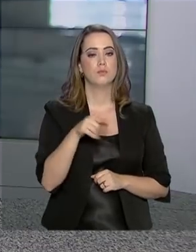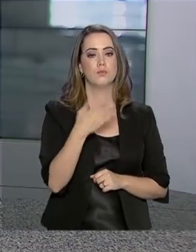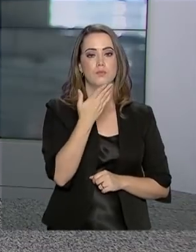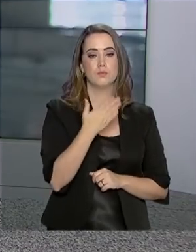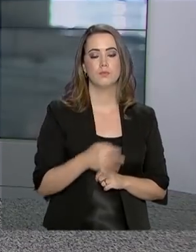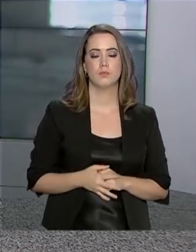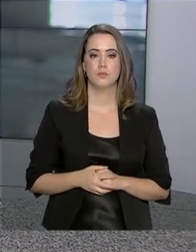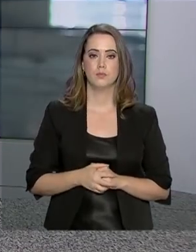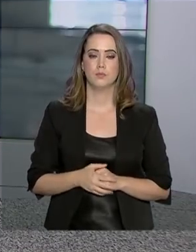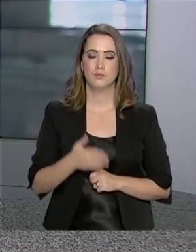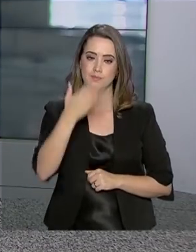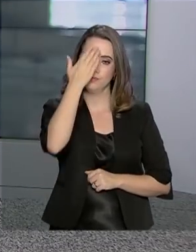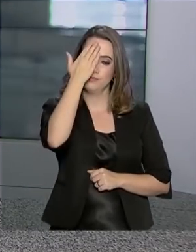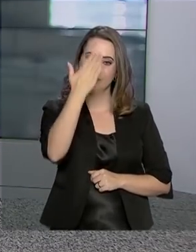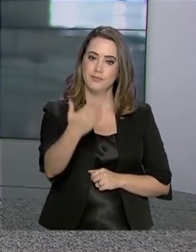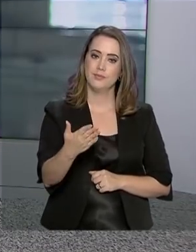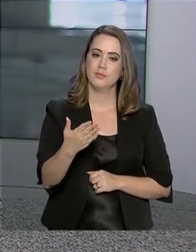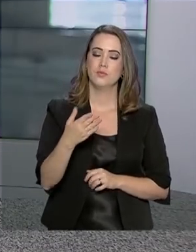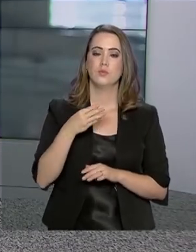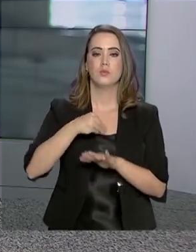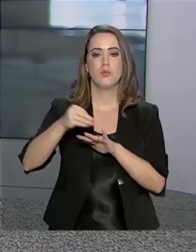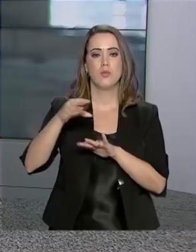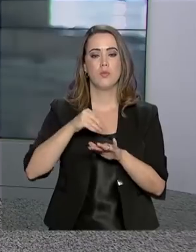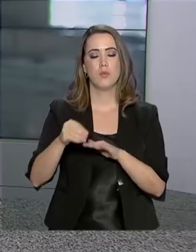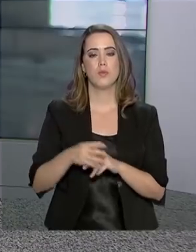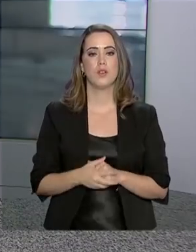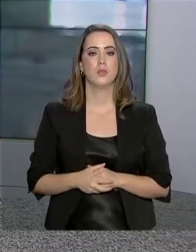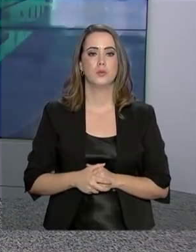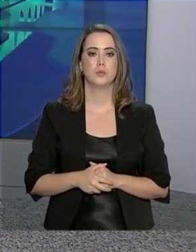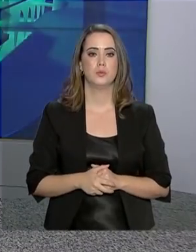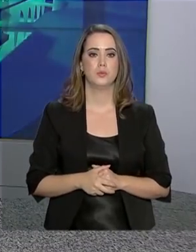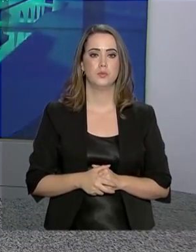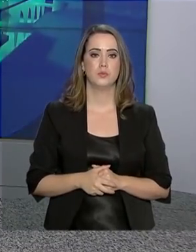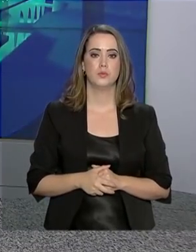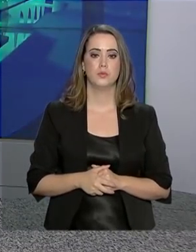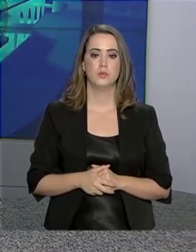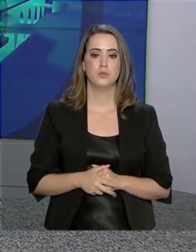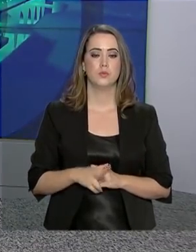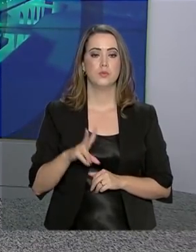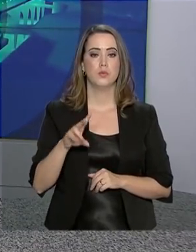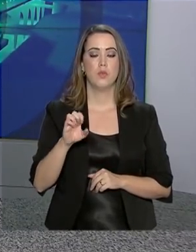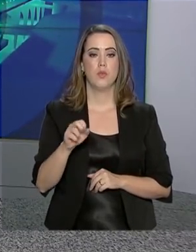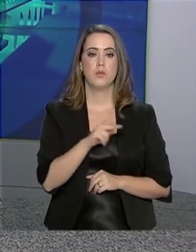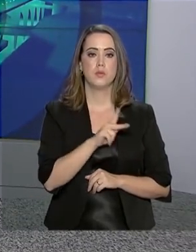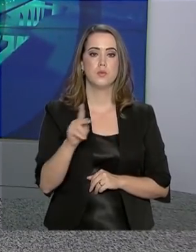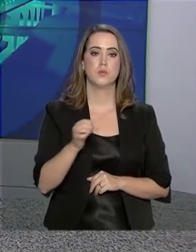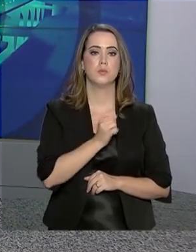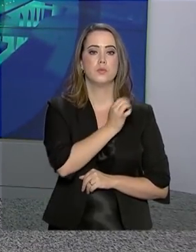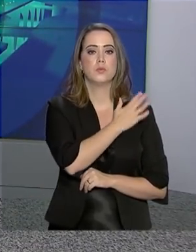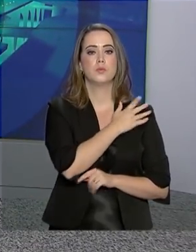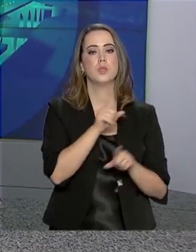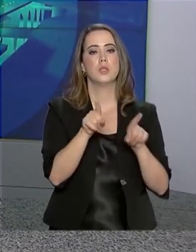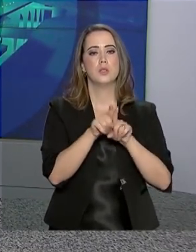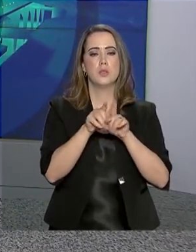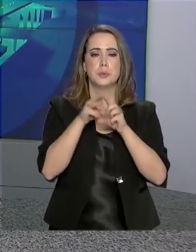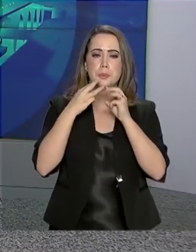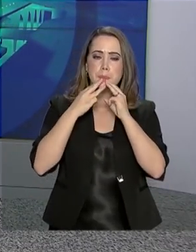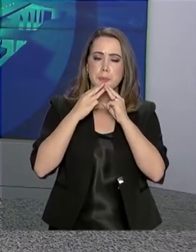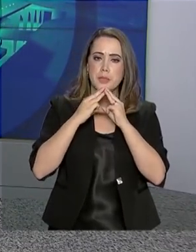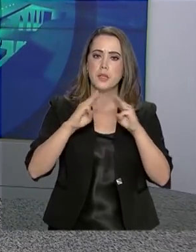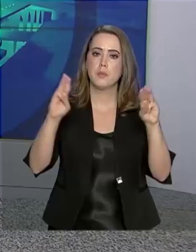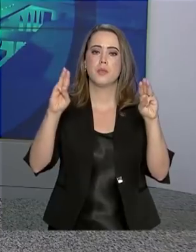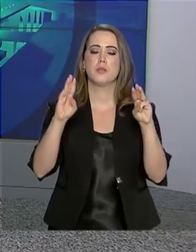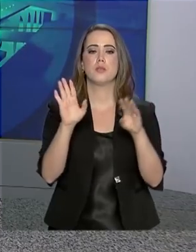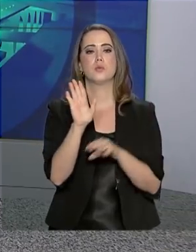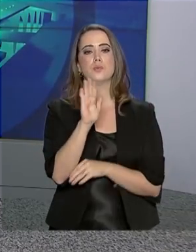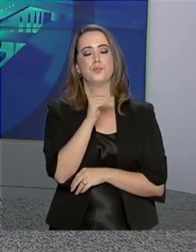com você muito obrigada Dani pelas informações o vice-presidente Hilton Mourão também festou